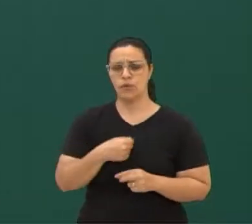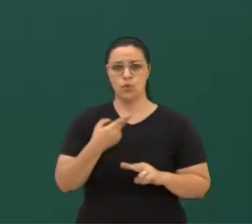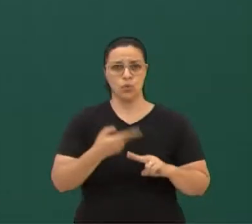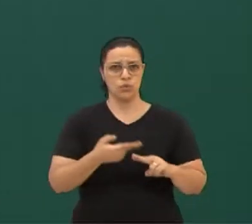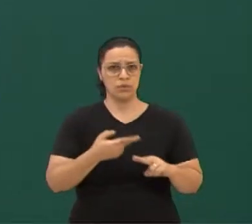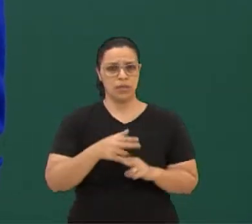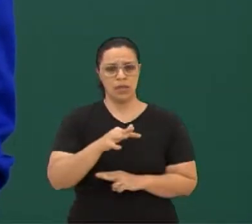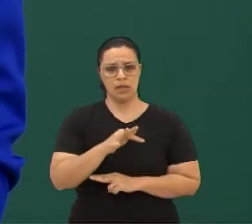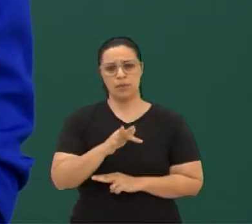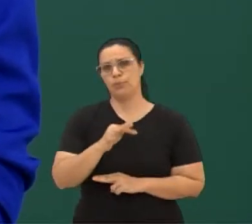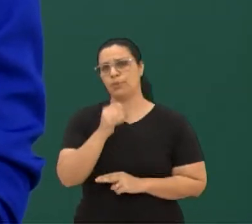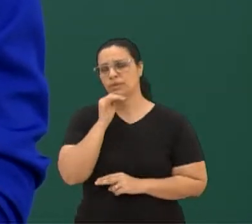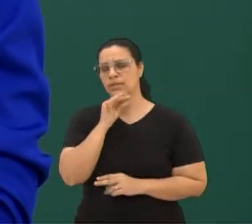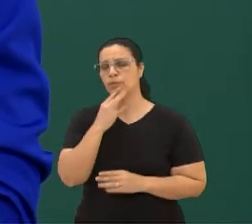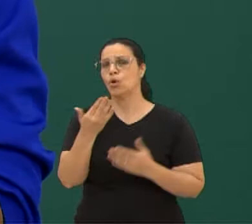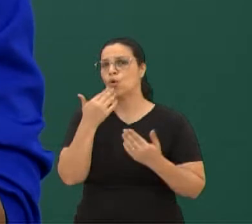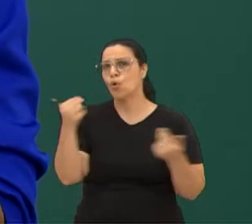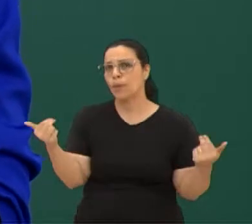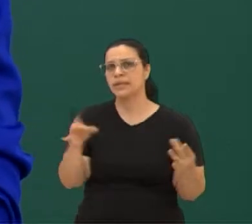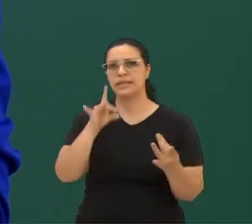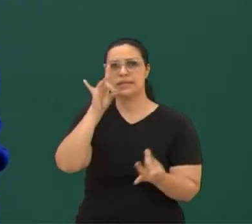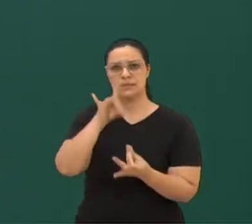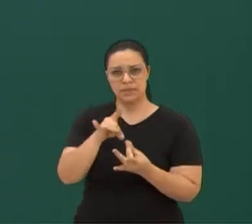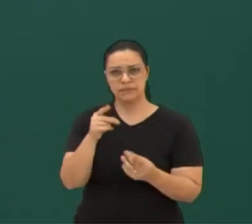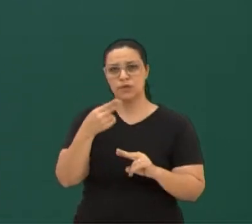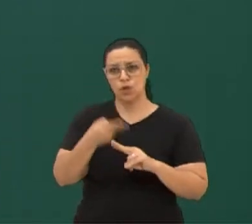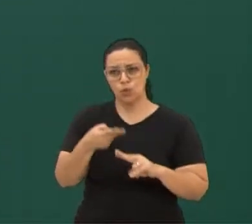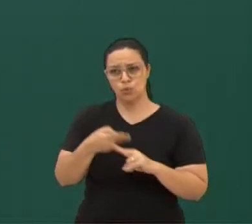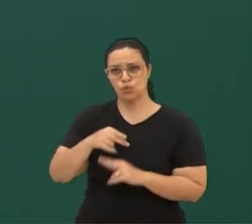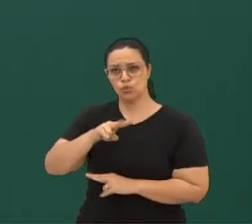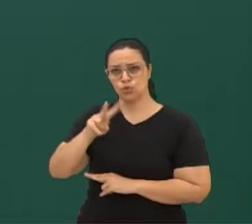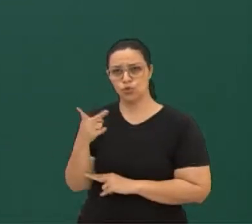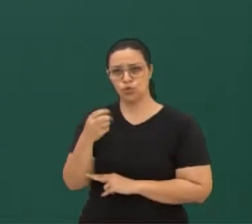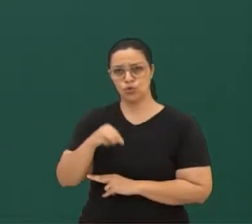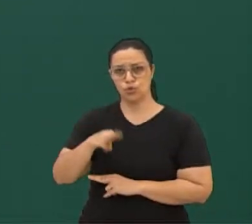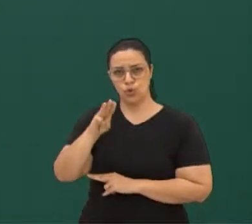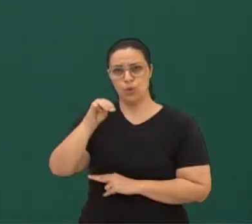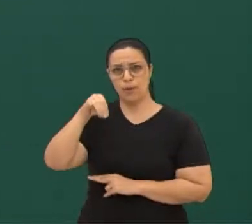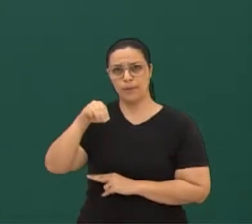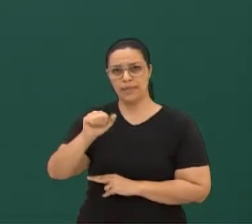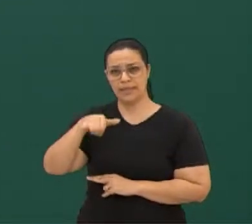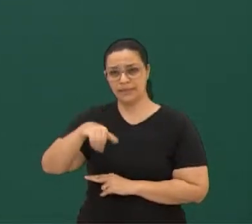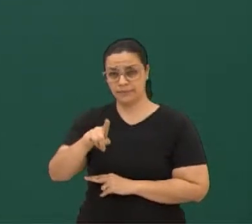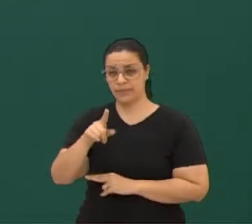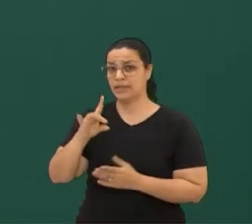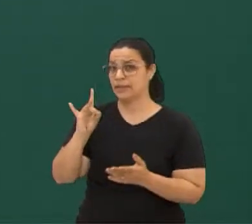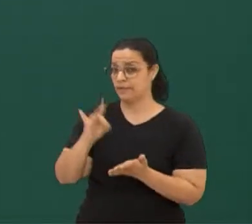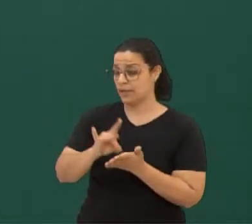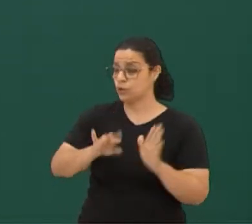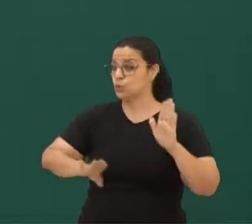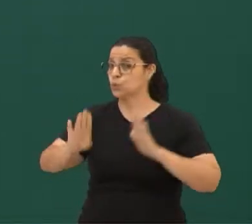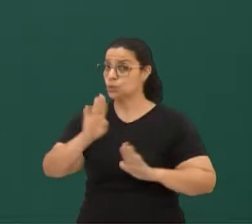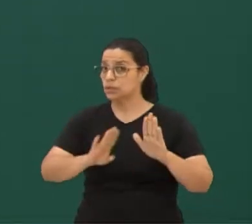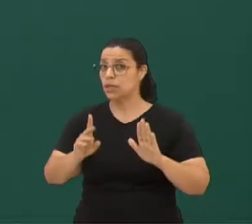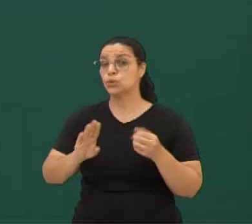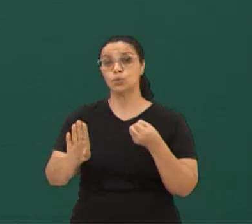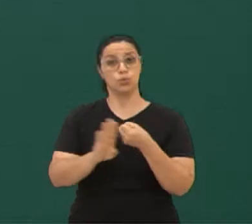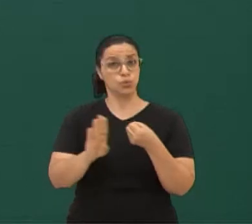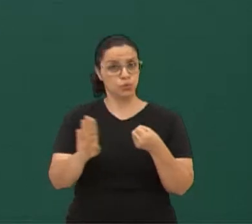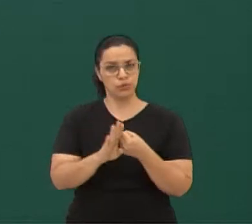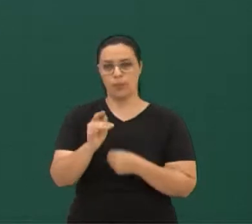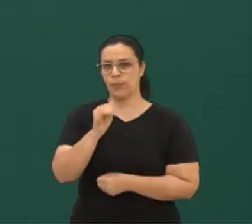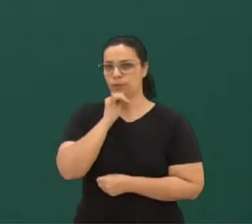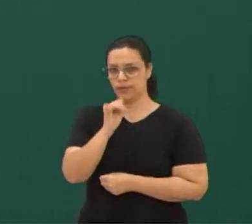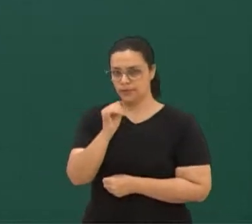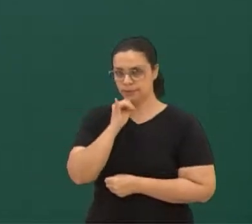fogo eu falar o nome de uma comida específica teria que usar realmente na verdade é como é que é o nome é Ana Júlia tem que tomar cuidado com uma o substantivo